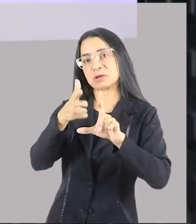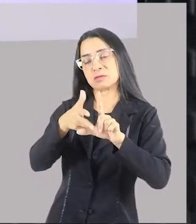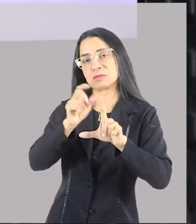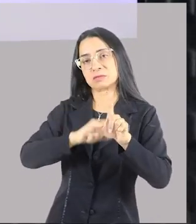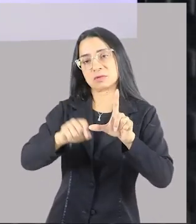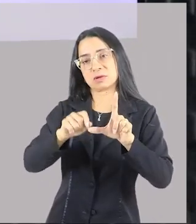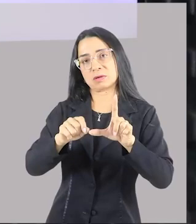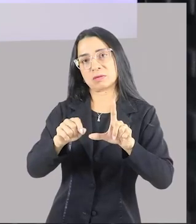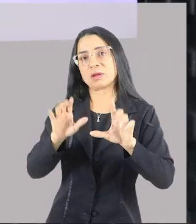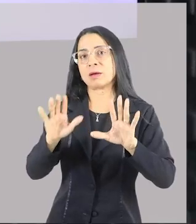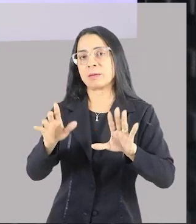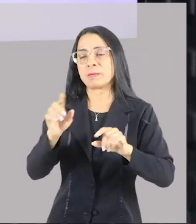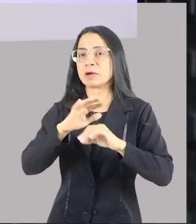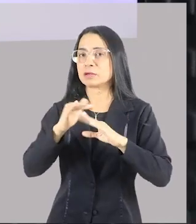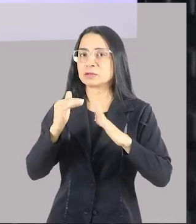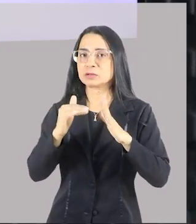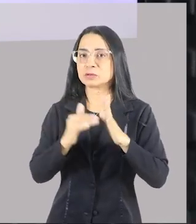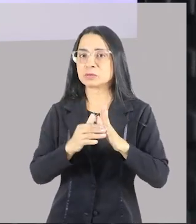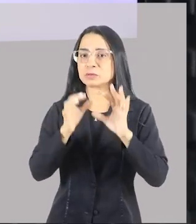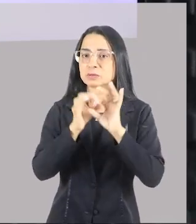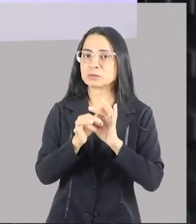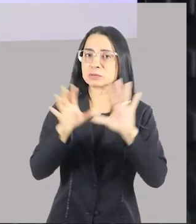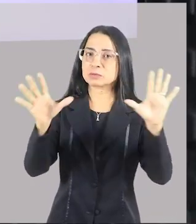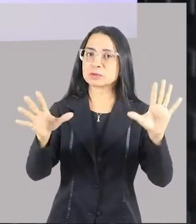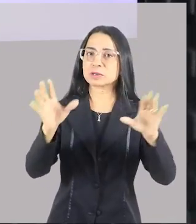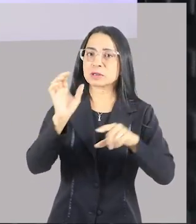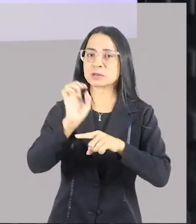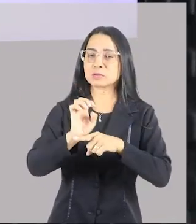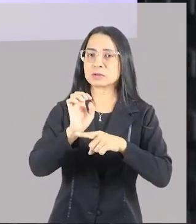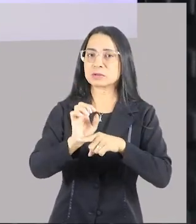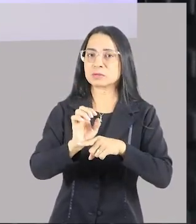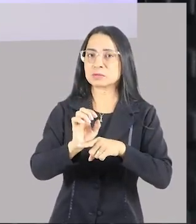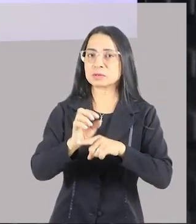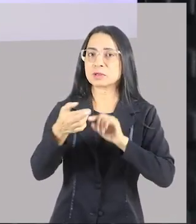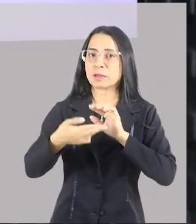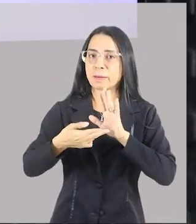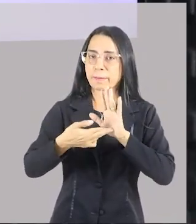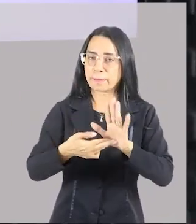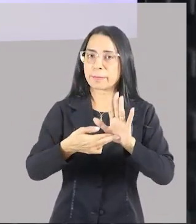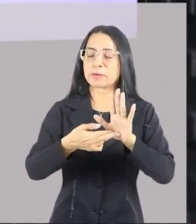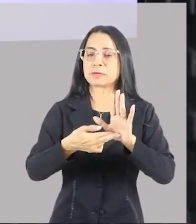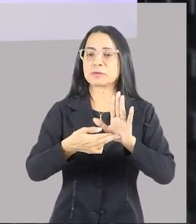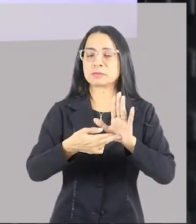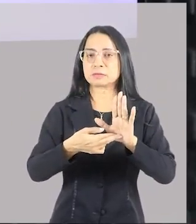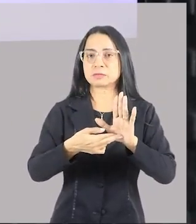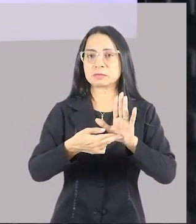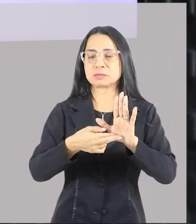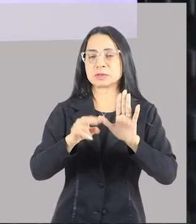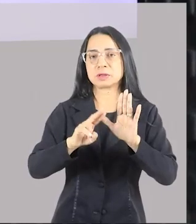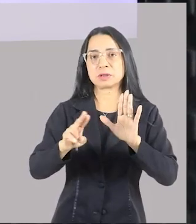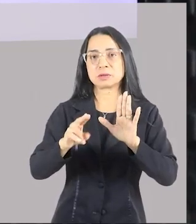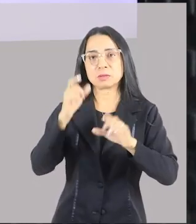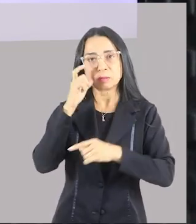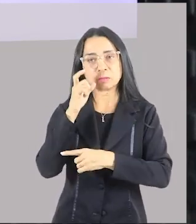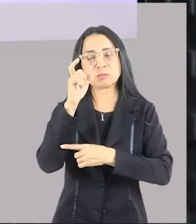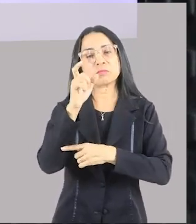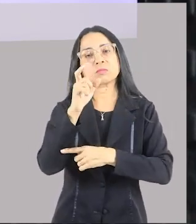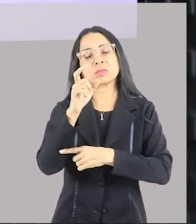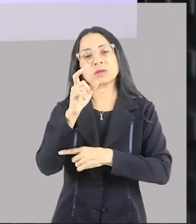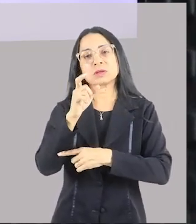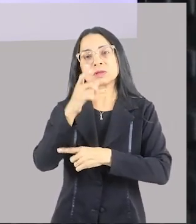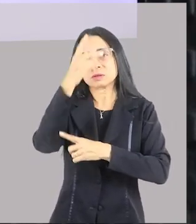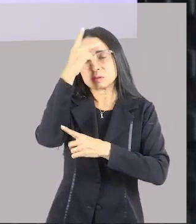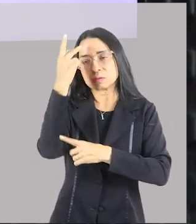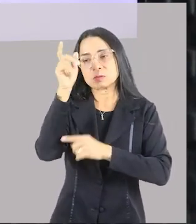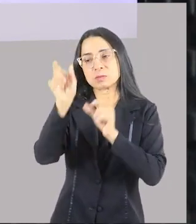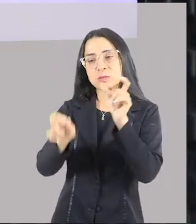pelo Estado em agirem em nome da administração pública, em nome do interesse público,